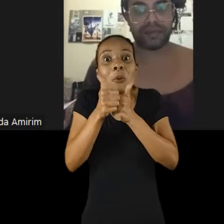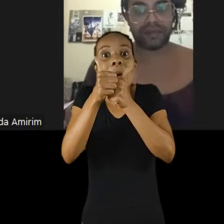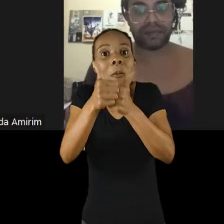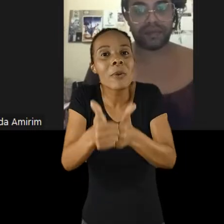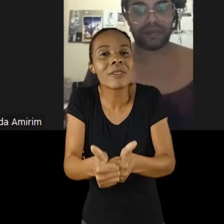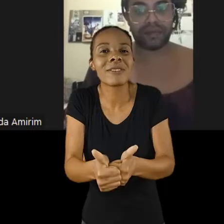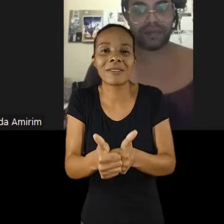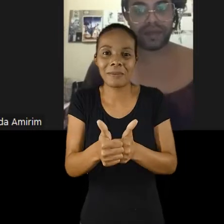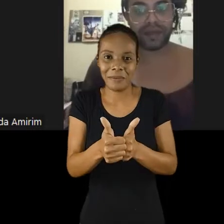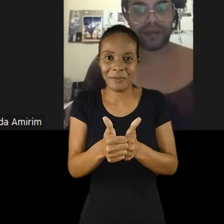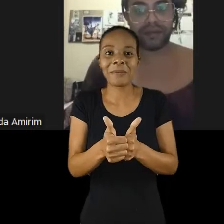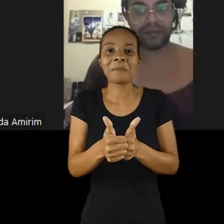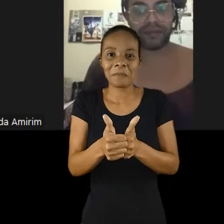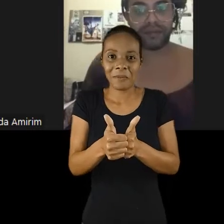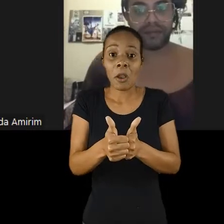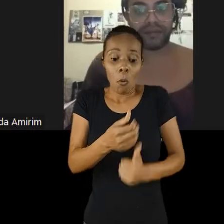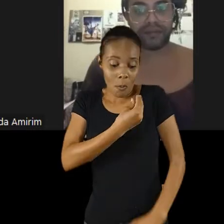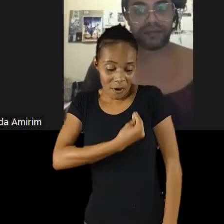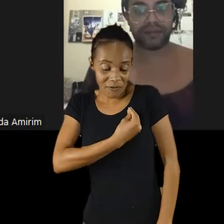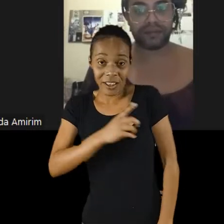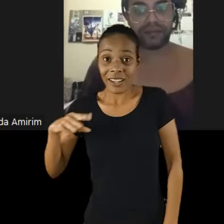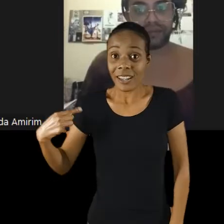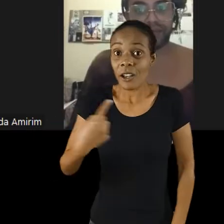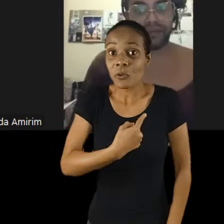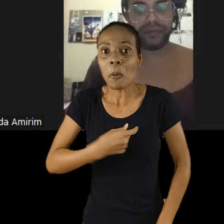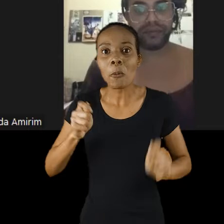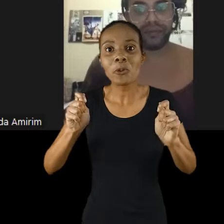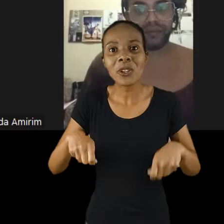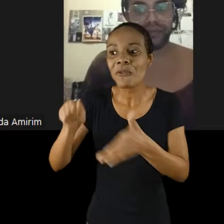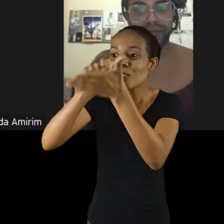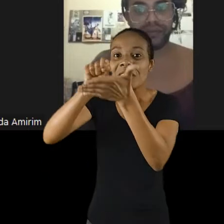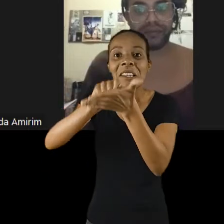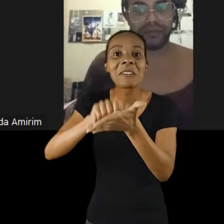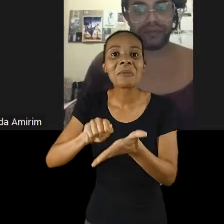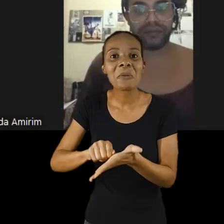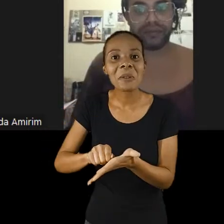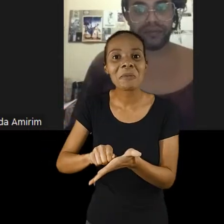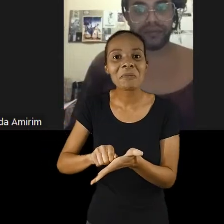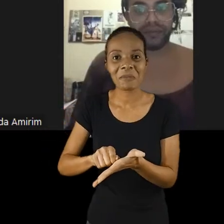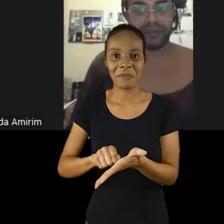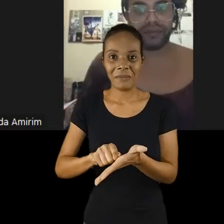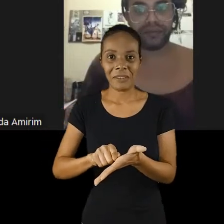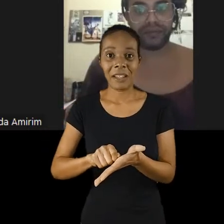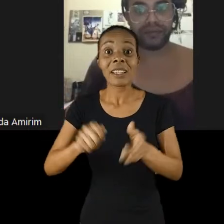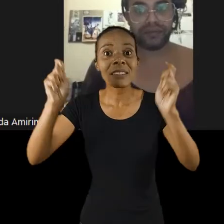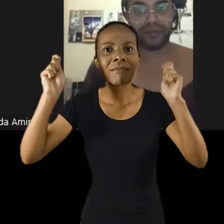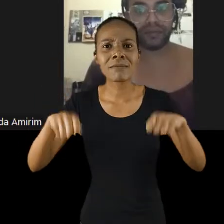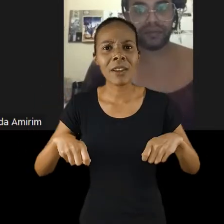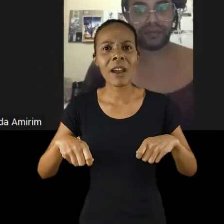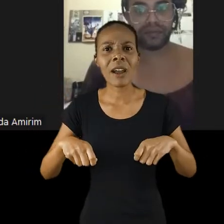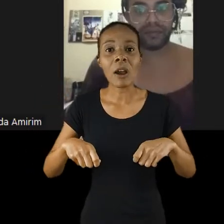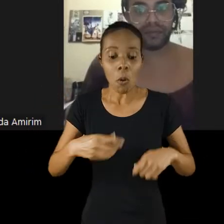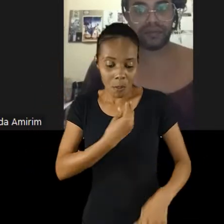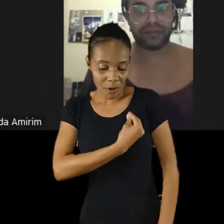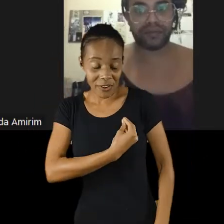se harmonizar. Uma vida em que as nossas possam querer ser escritoras, como o Jazz disse. Uma vida para que as nossas possam enxergar